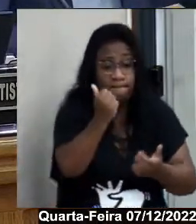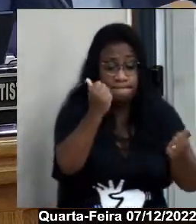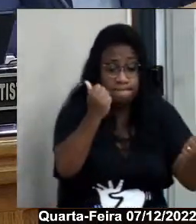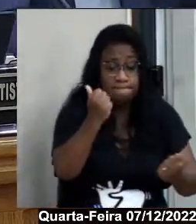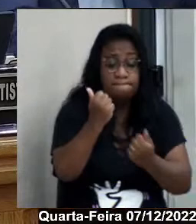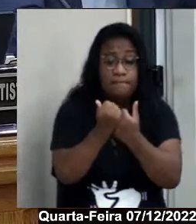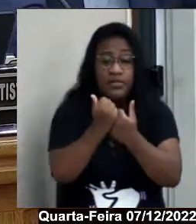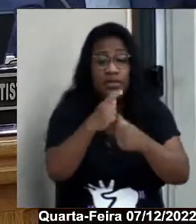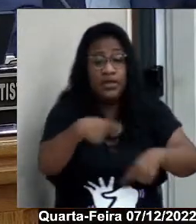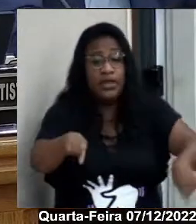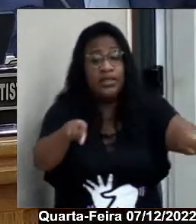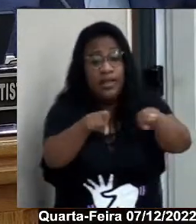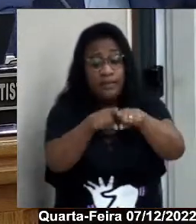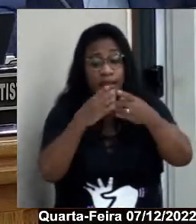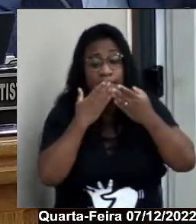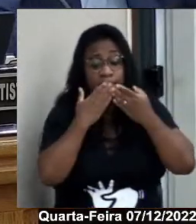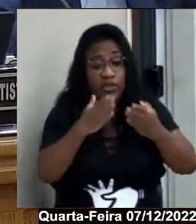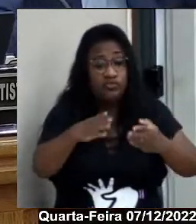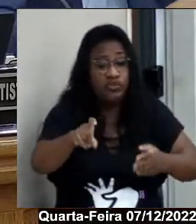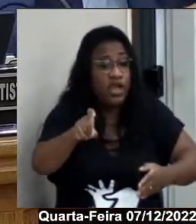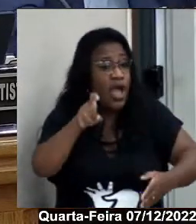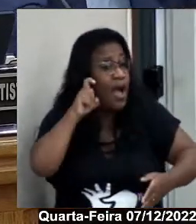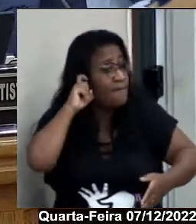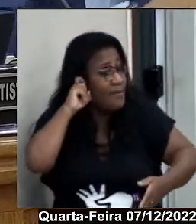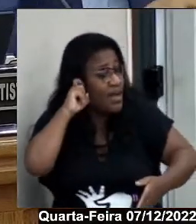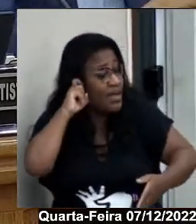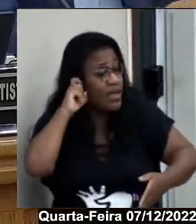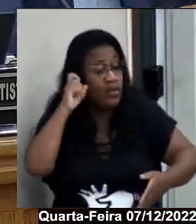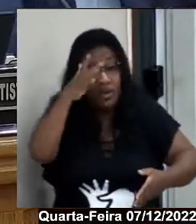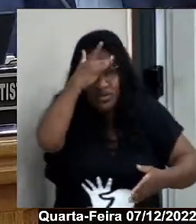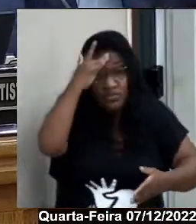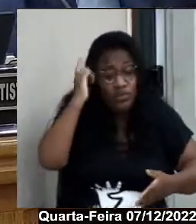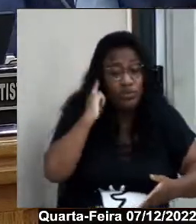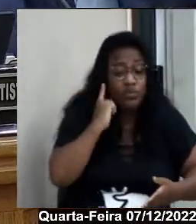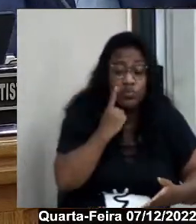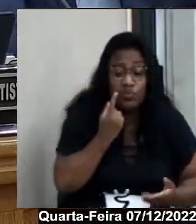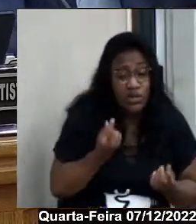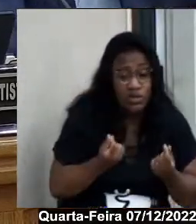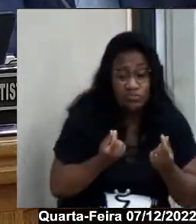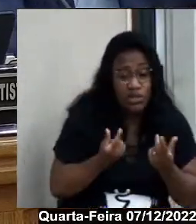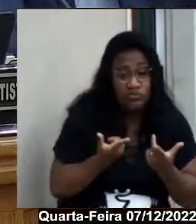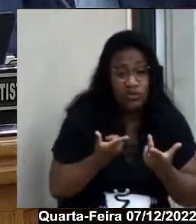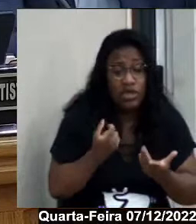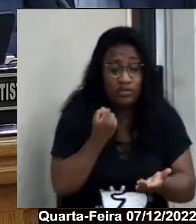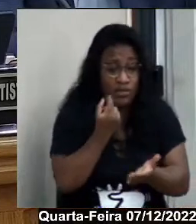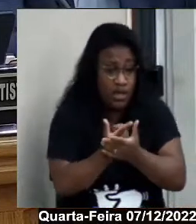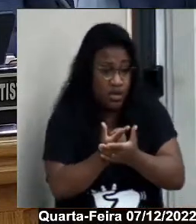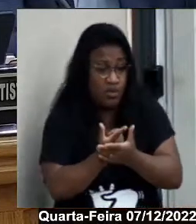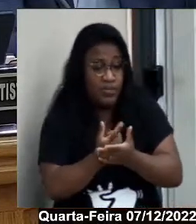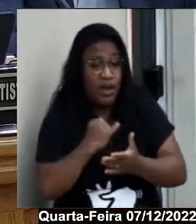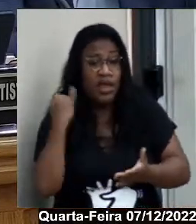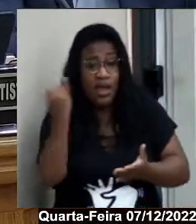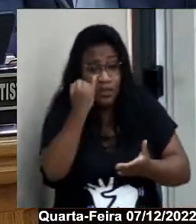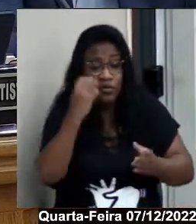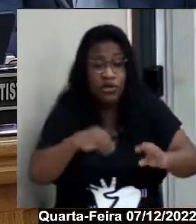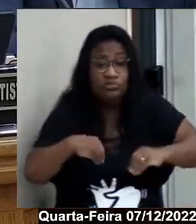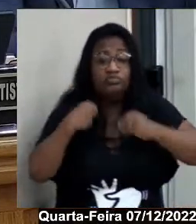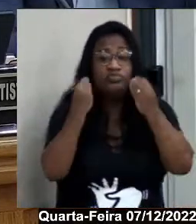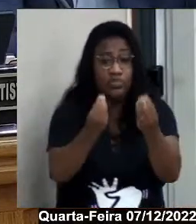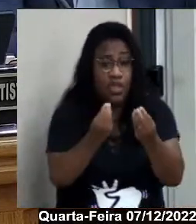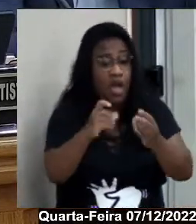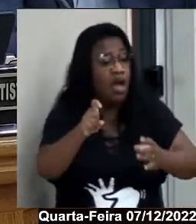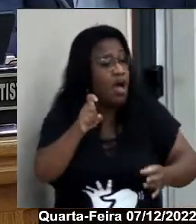aí. E também para o aparelho surdente, para as pessoas que não têm condições no nosso município de Embu das Artes. É muito importante isso aí. Tem pessoas